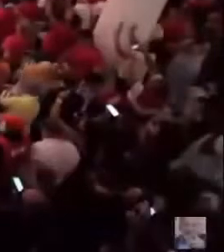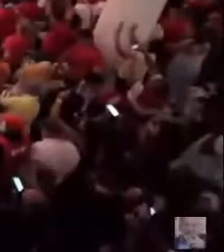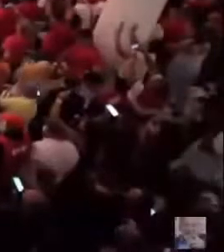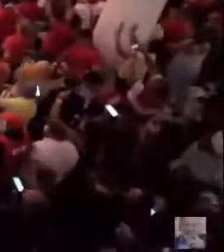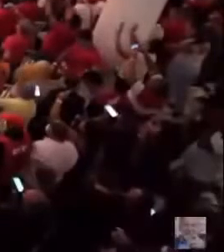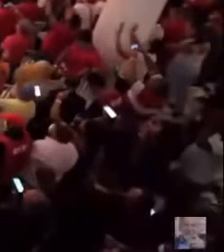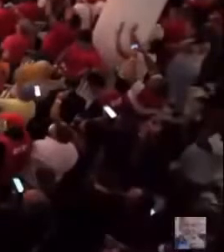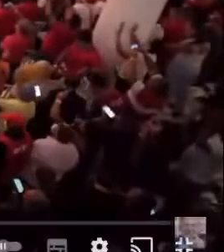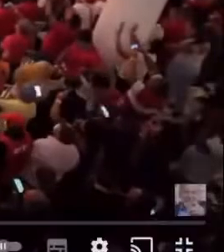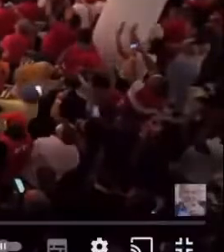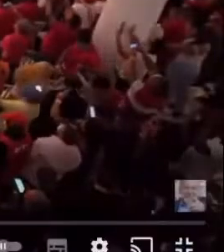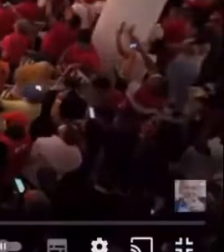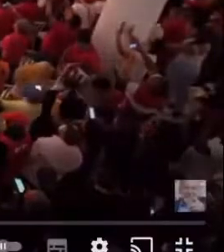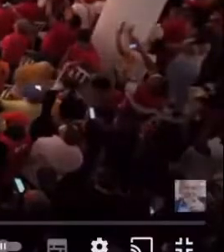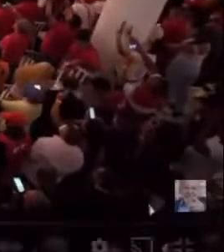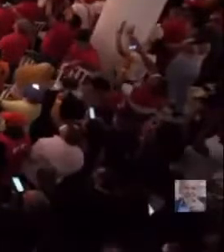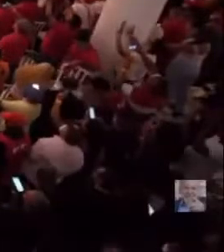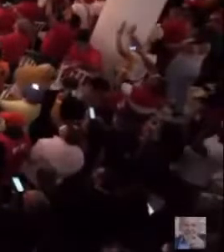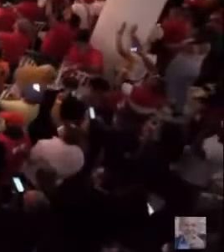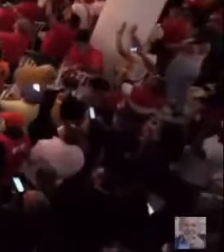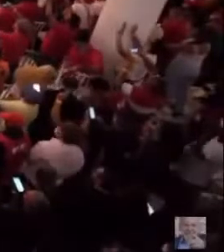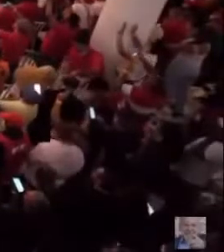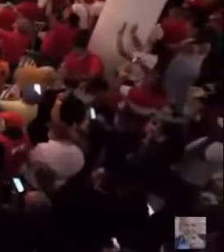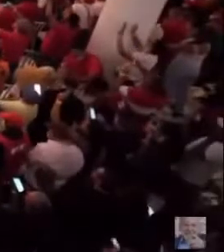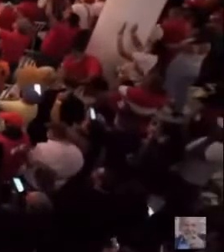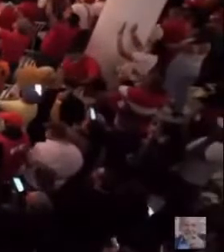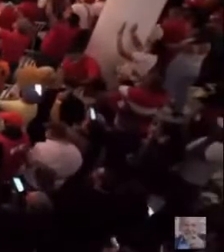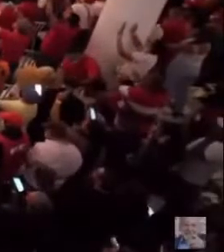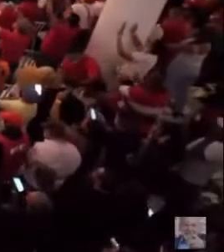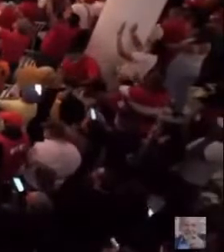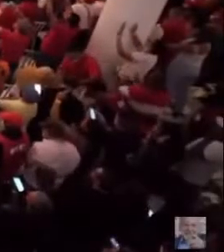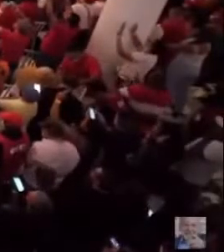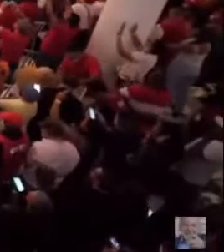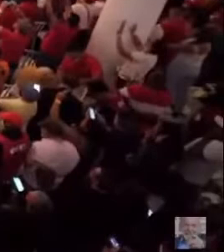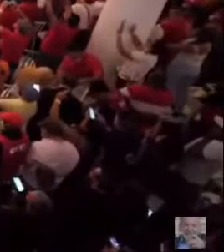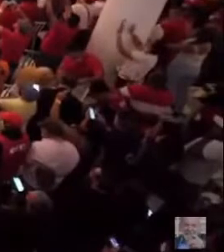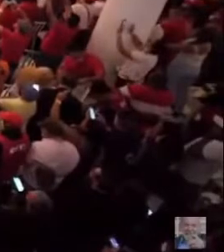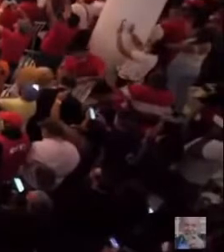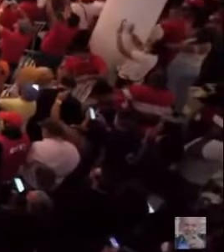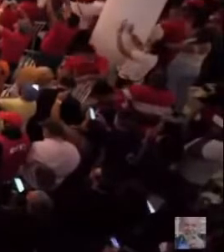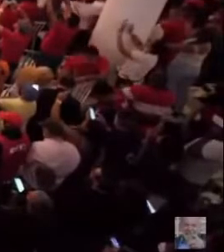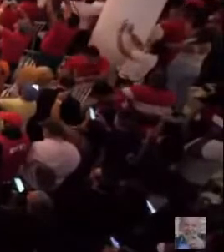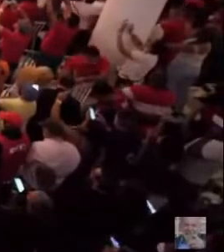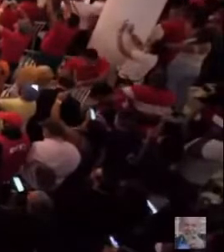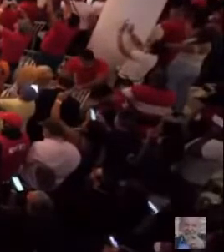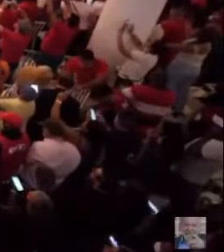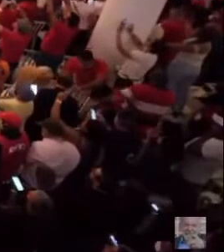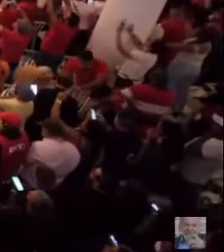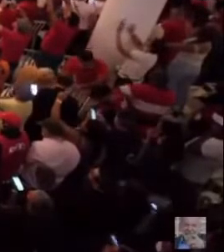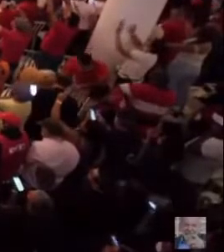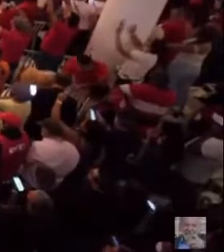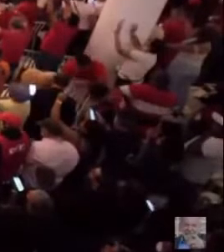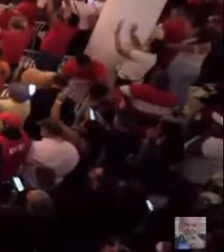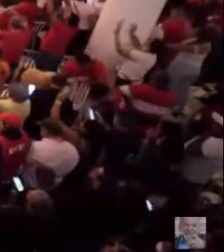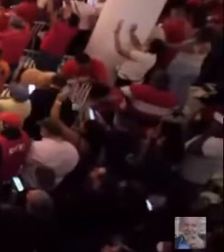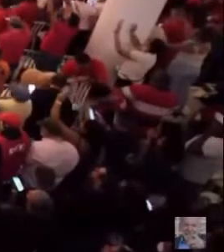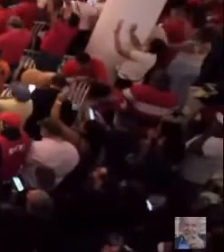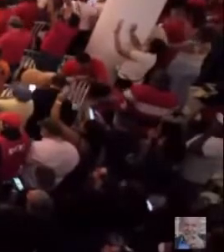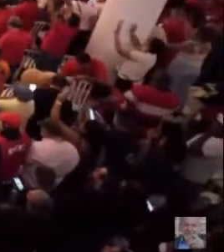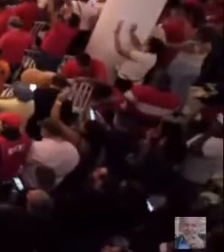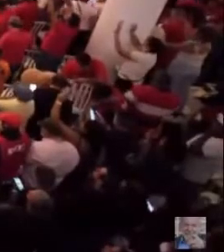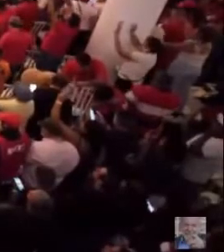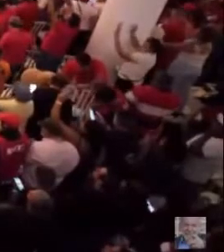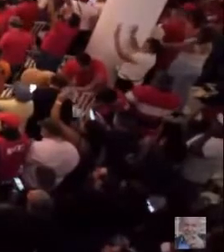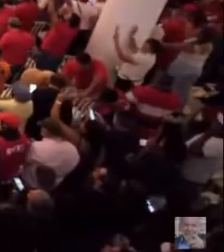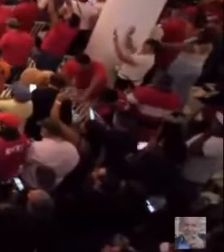cada presidente de central chamará uma representação que irá falar aqui por 3 minutos. Tá?